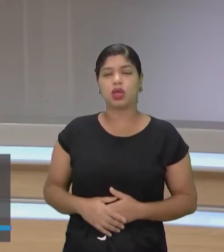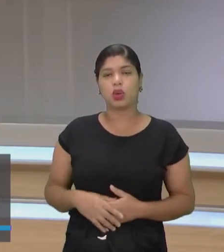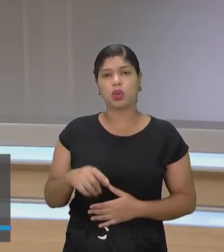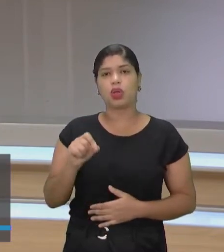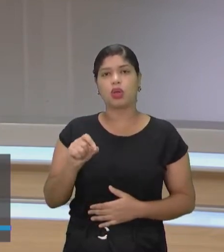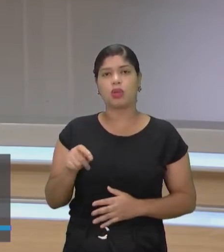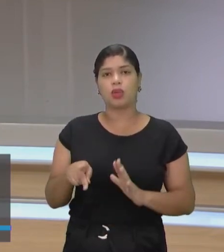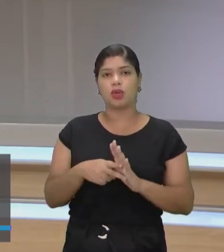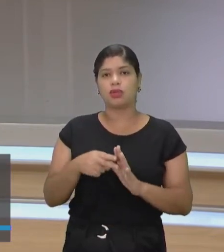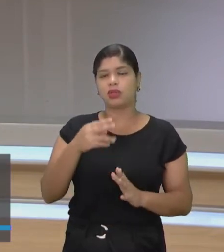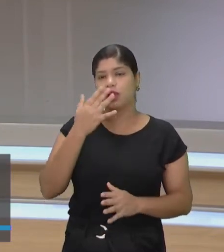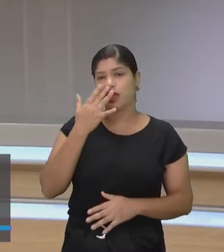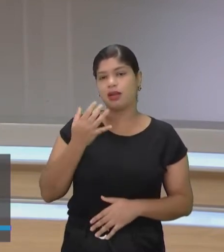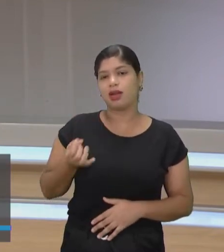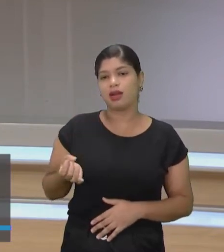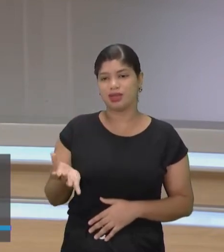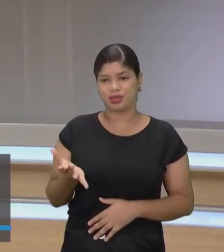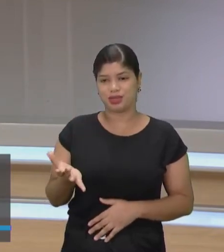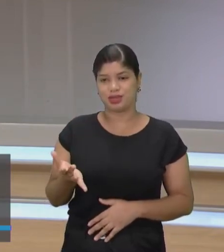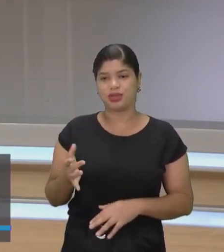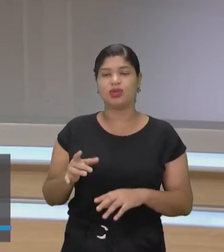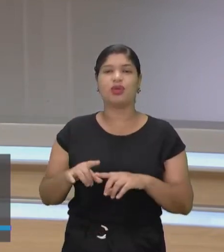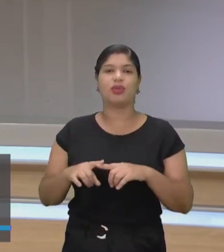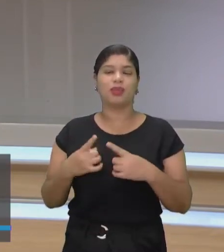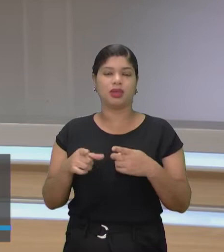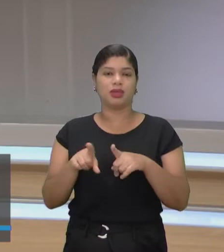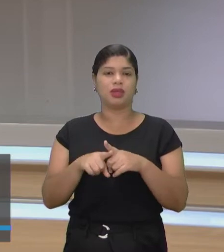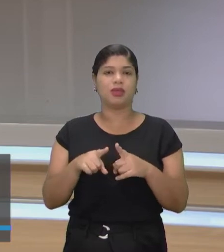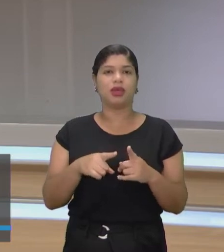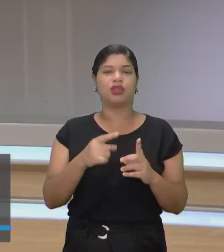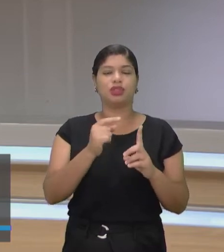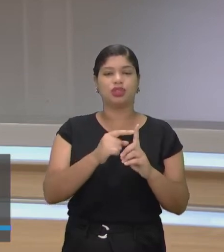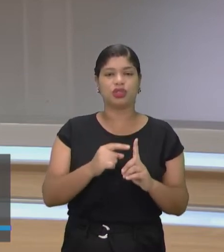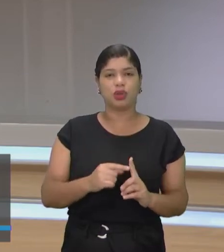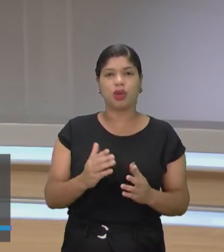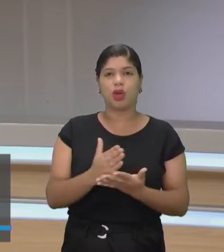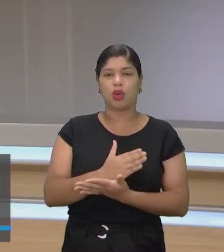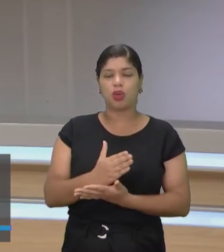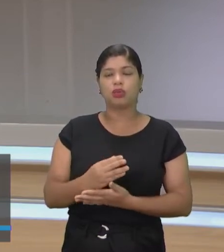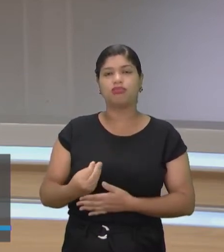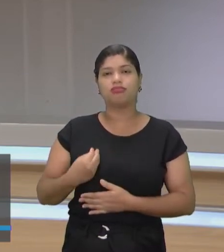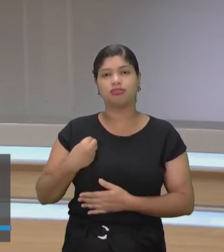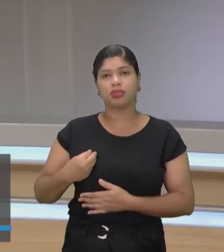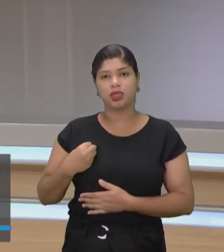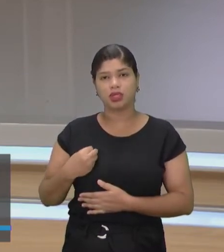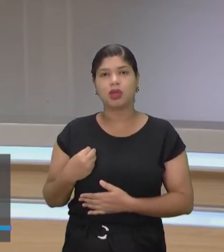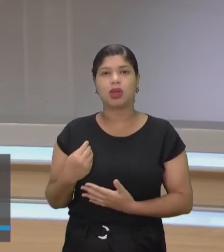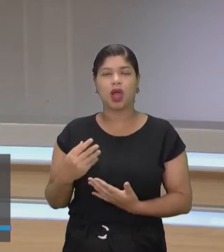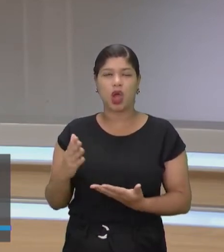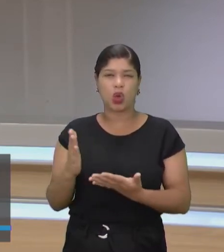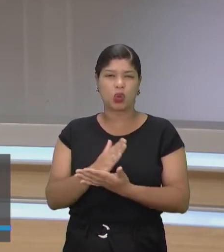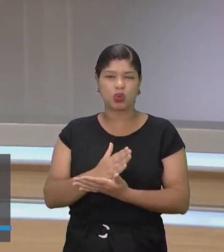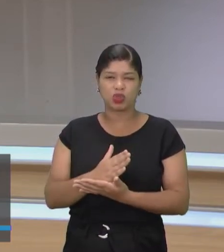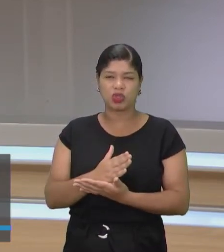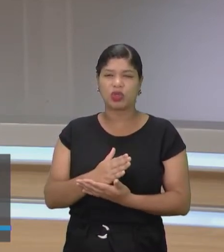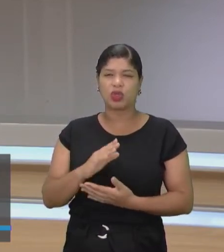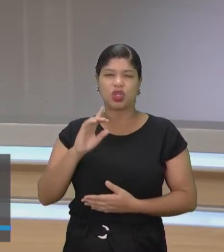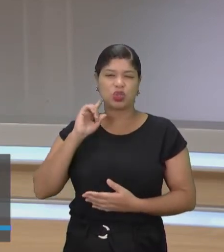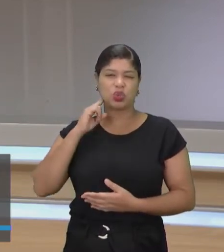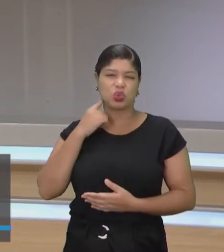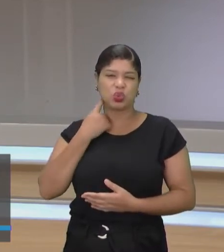convencional que a gente está conversando aqui, mas analisar outros tipos de poluições que são causadas que às vezes a gente